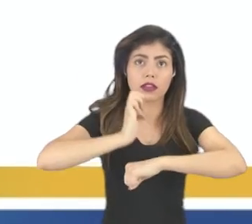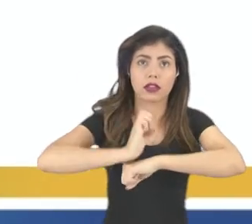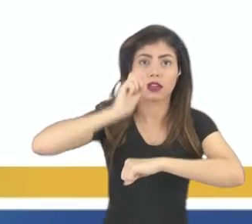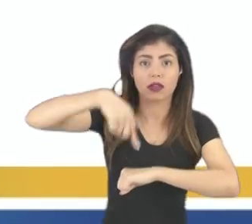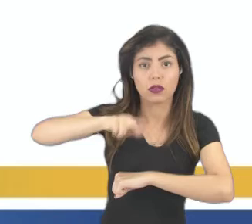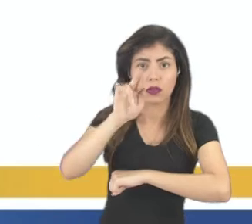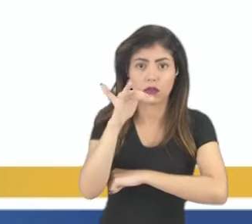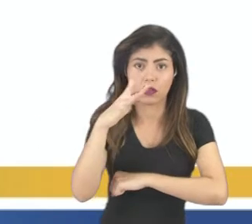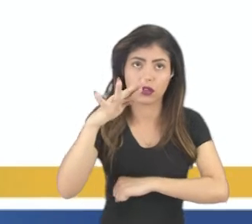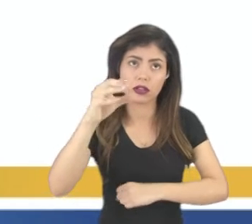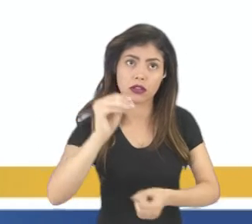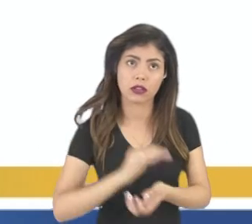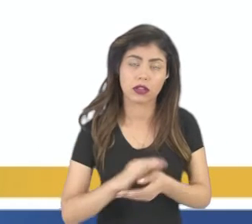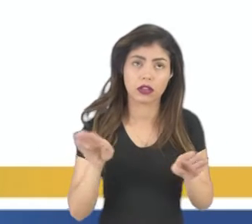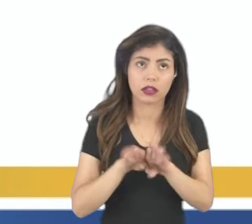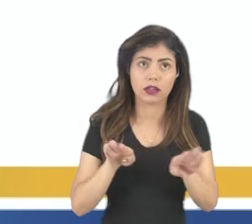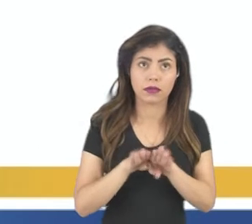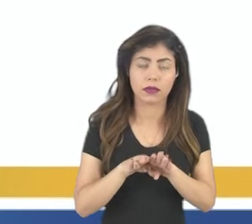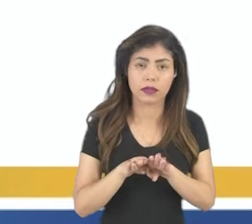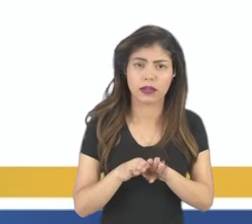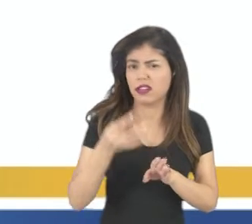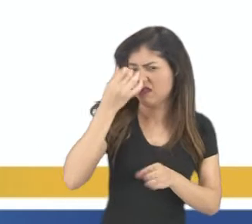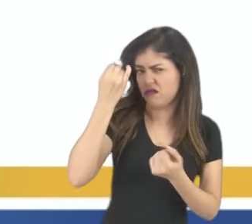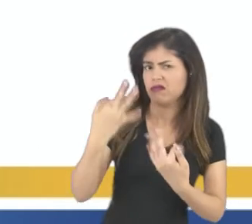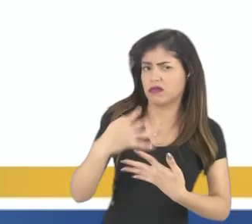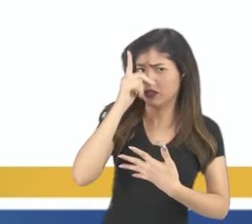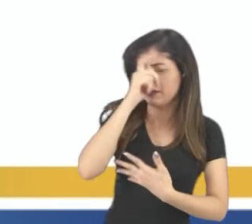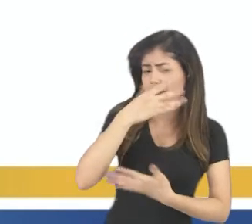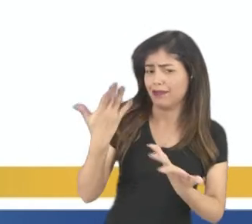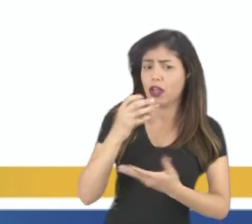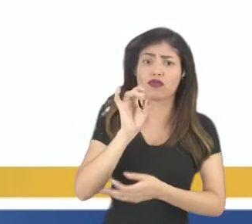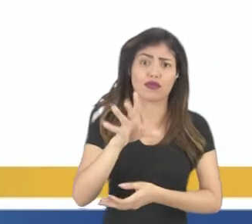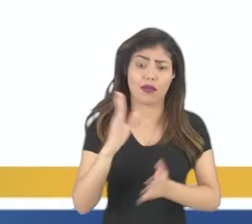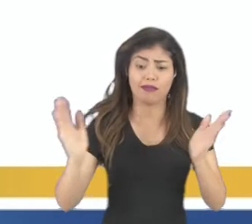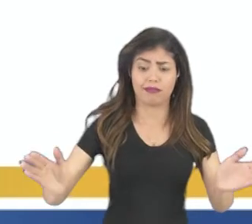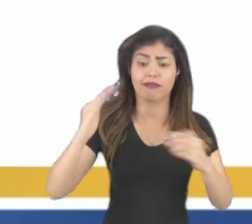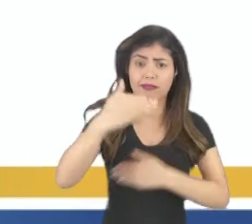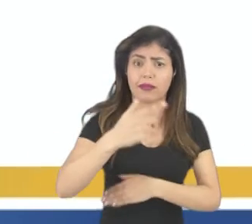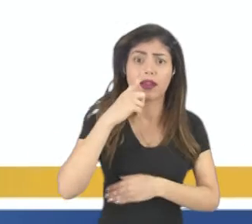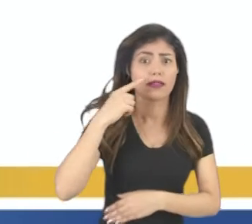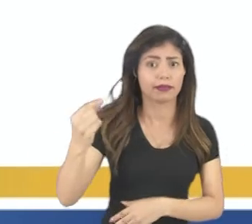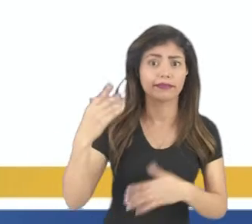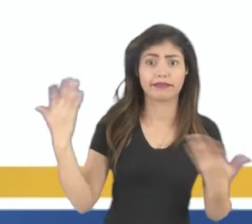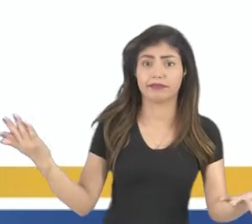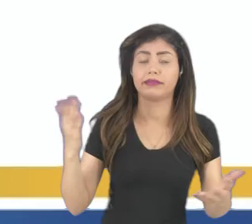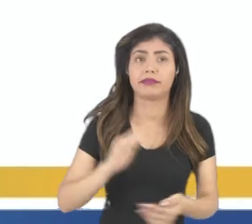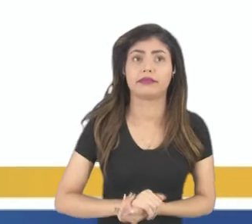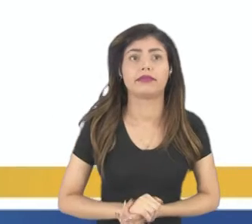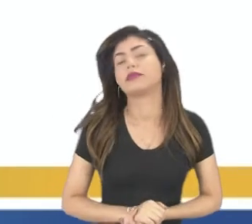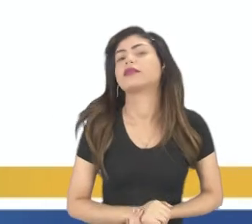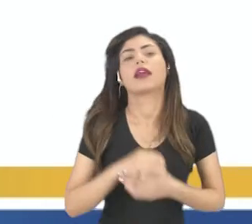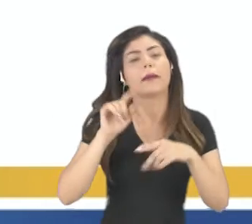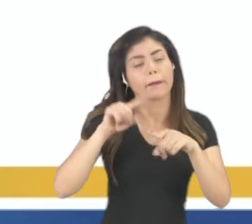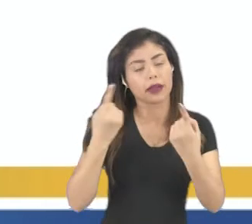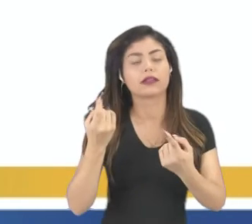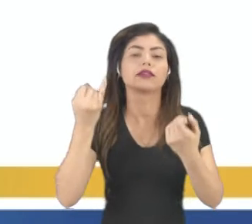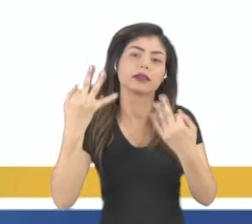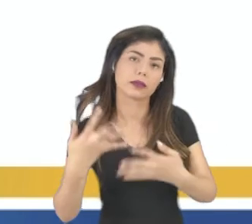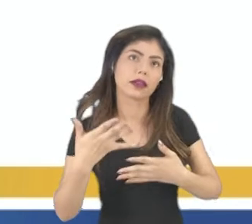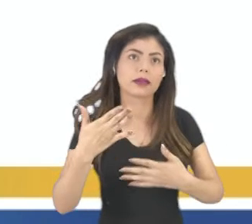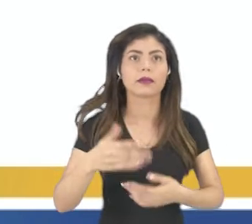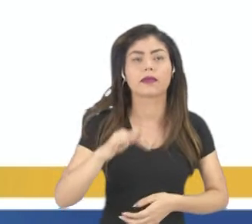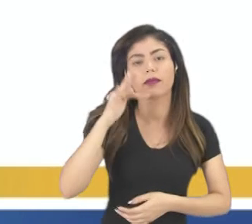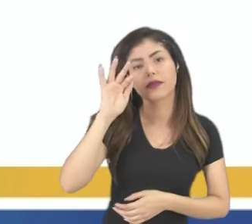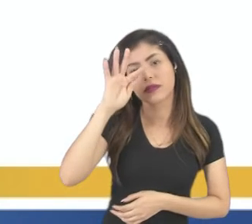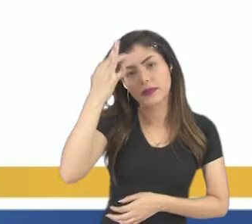quânticos claro que é muito mais complexo de se compreender só como por exemplo de dentro de uma caixa mas foi o exemplo mais simples que ele trouxe